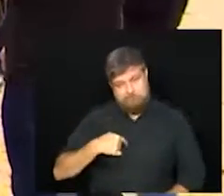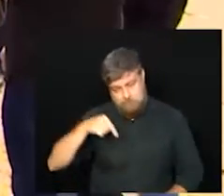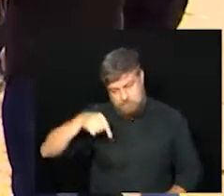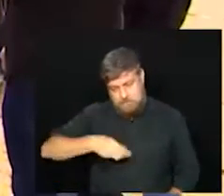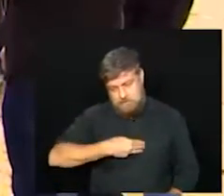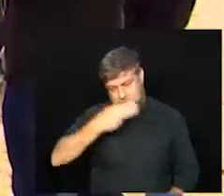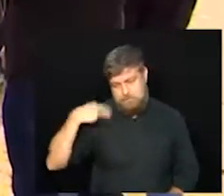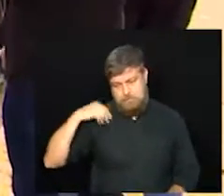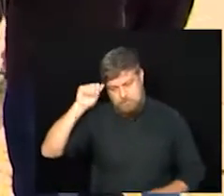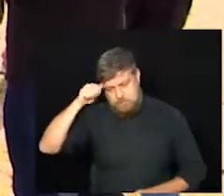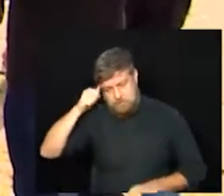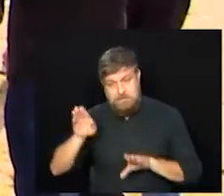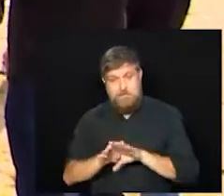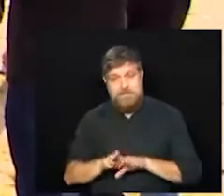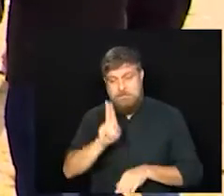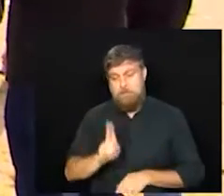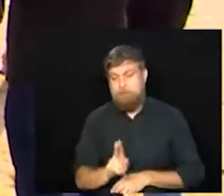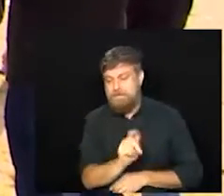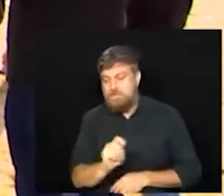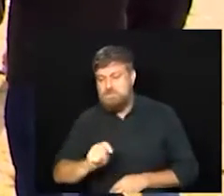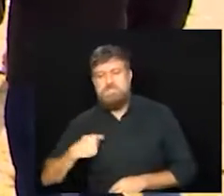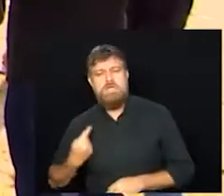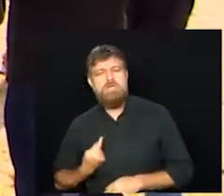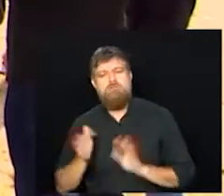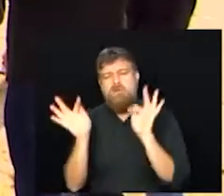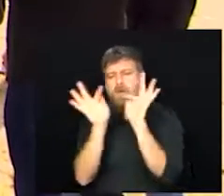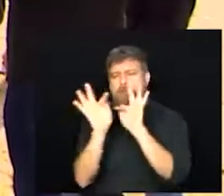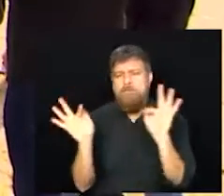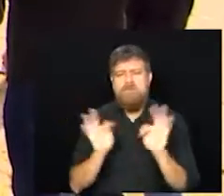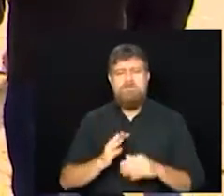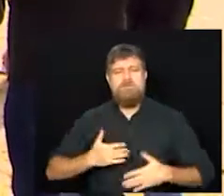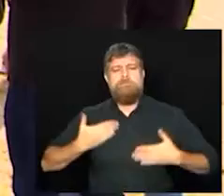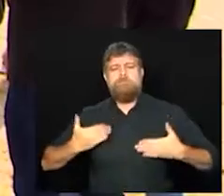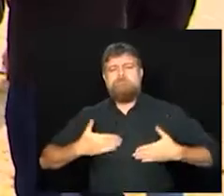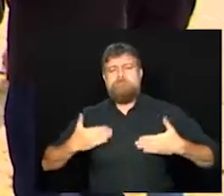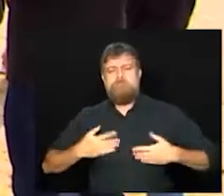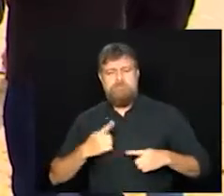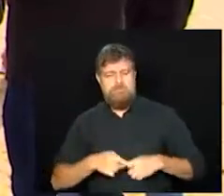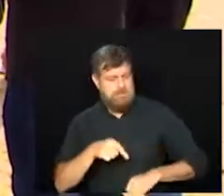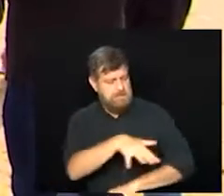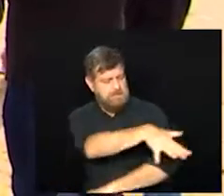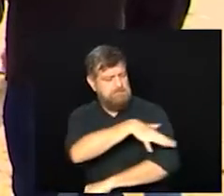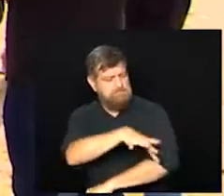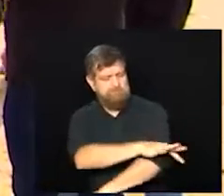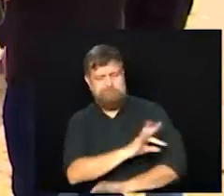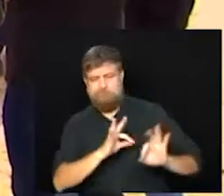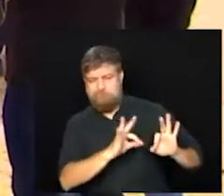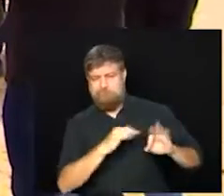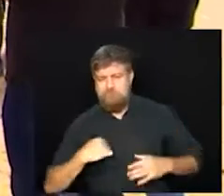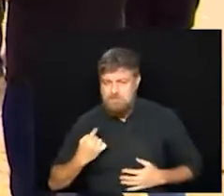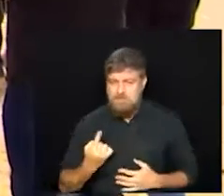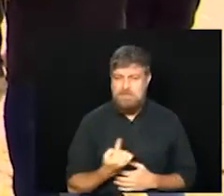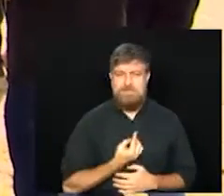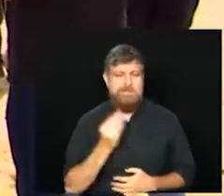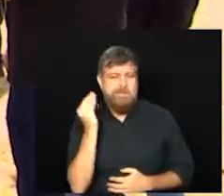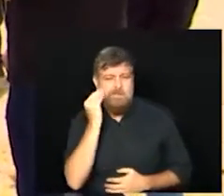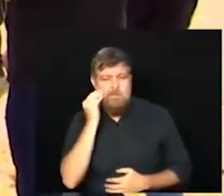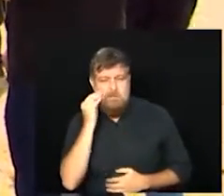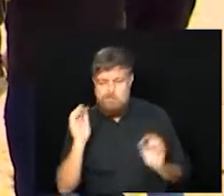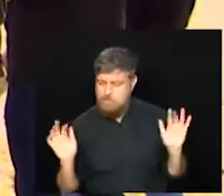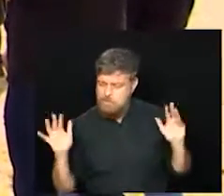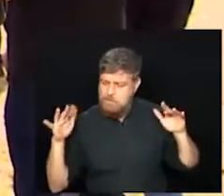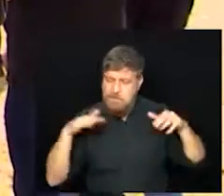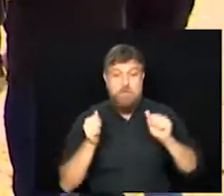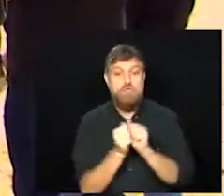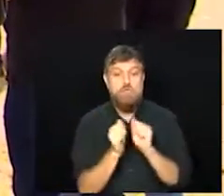Padre Anchieta, nós ficamos muito felizes e alegres por ter um espaço desse daqui para a gente poder estar aí frequentando com a